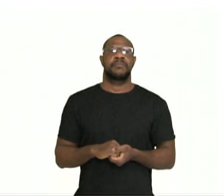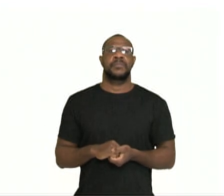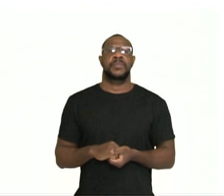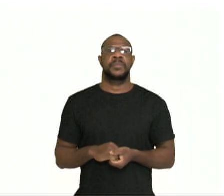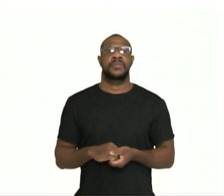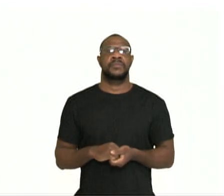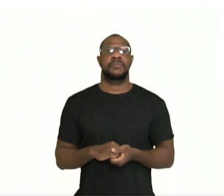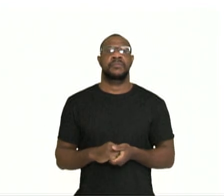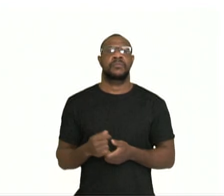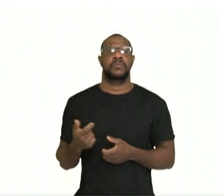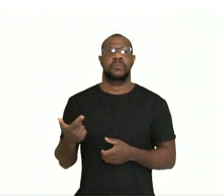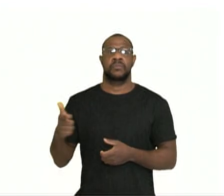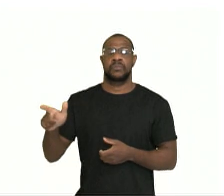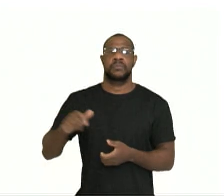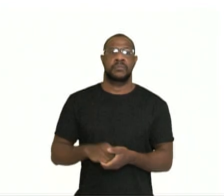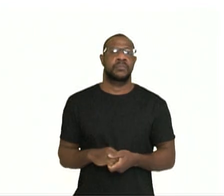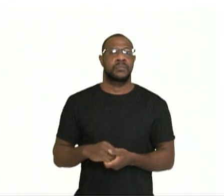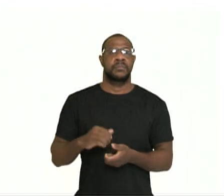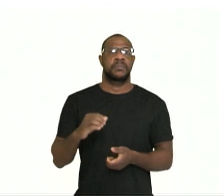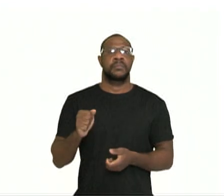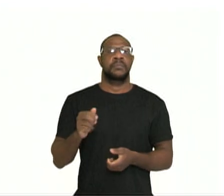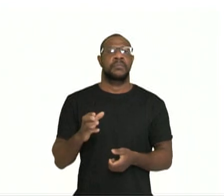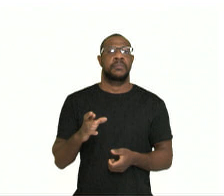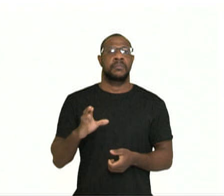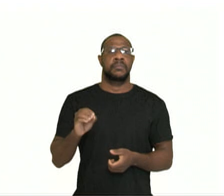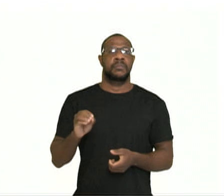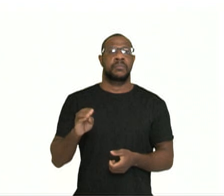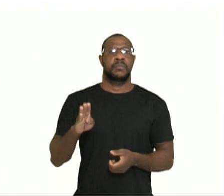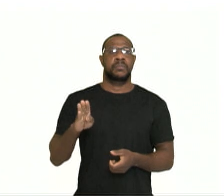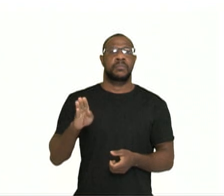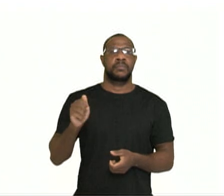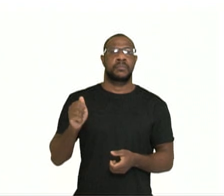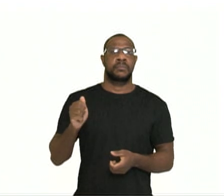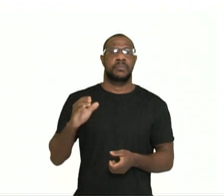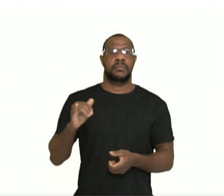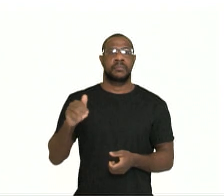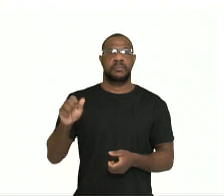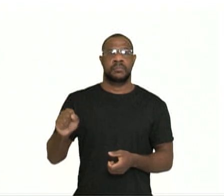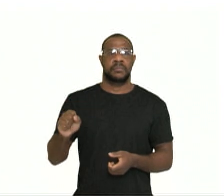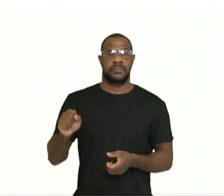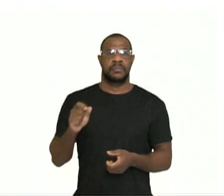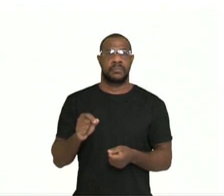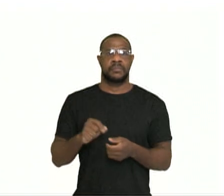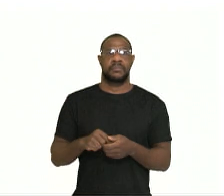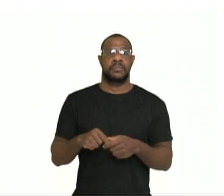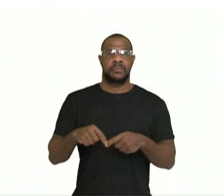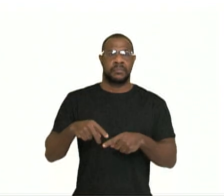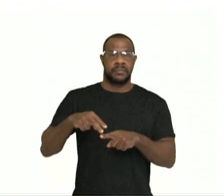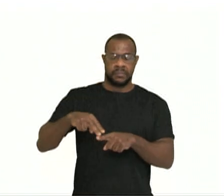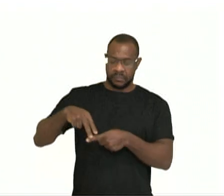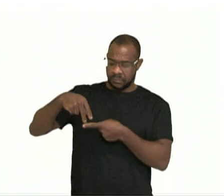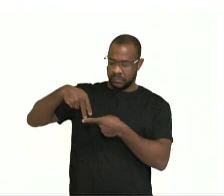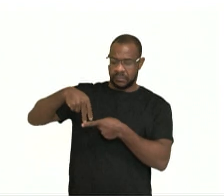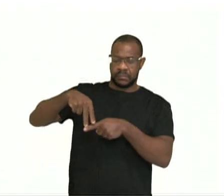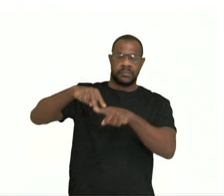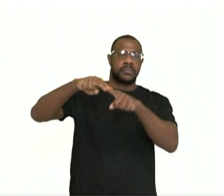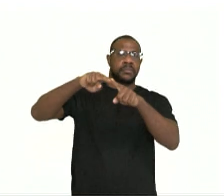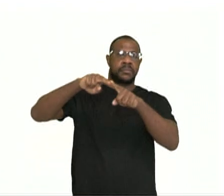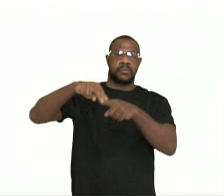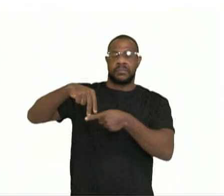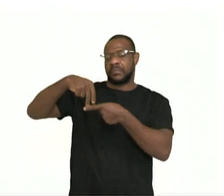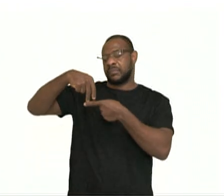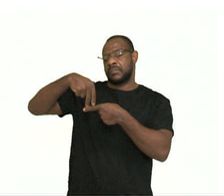Então, outro exemplo, né, de acrobacias ou duplas, né, ou doble, que são juntas, né, duas pessoas juntas fazendo